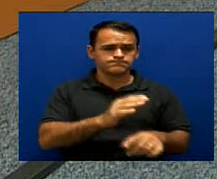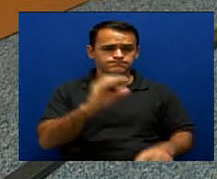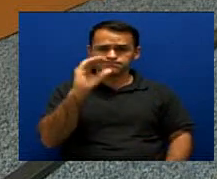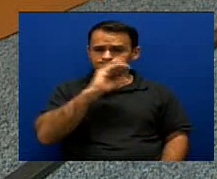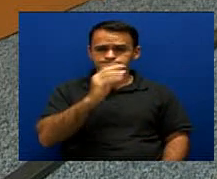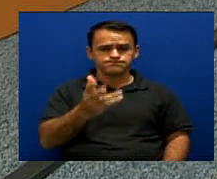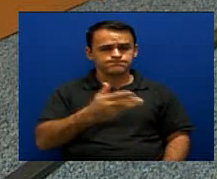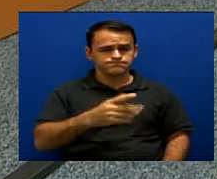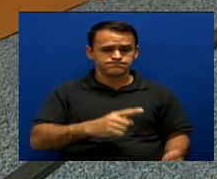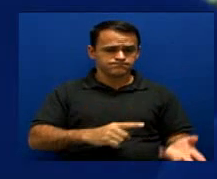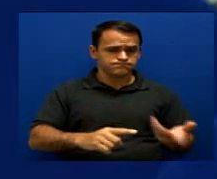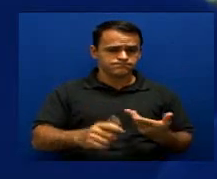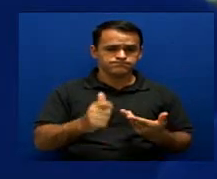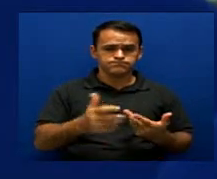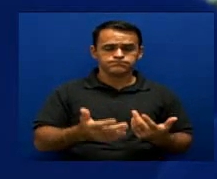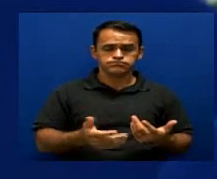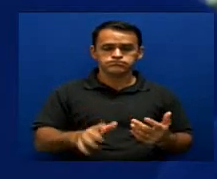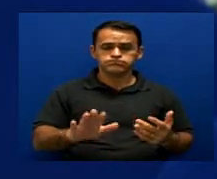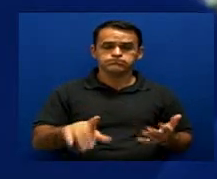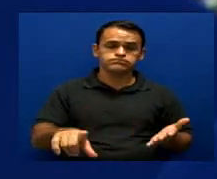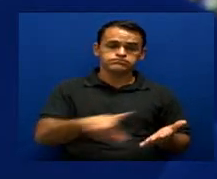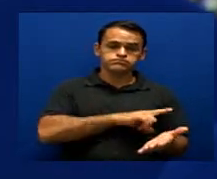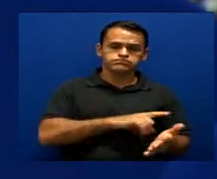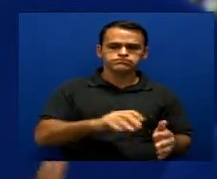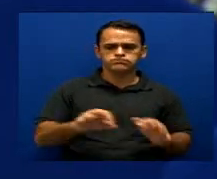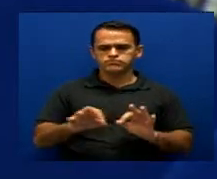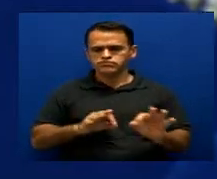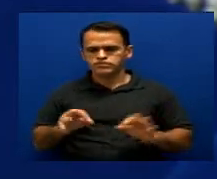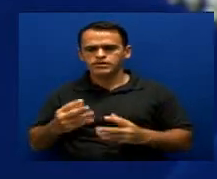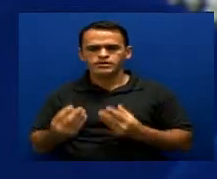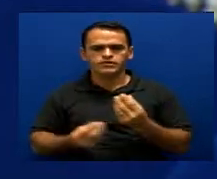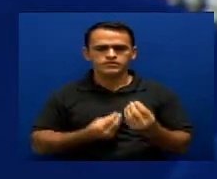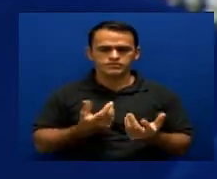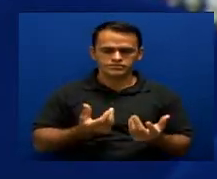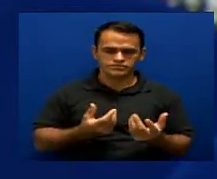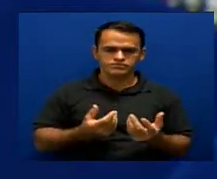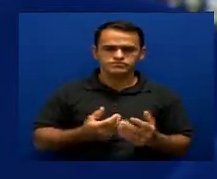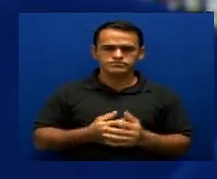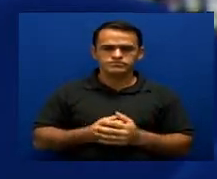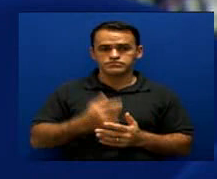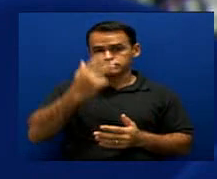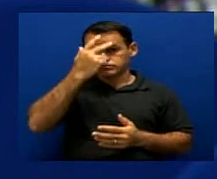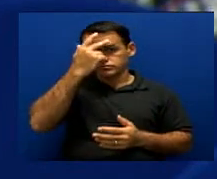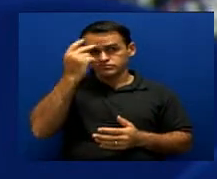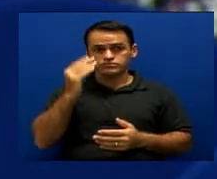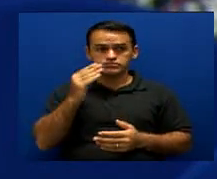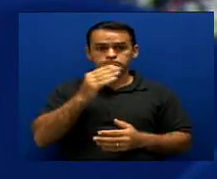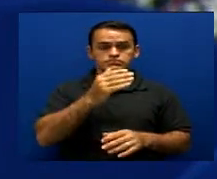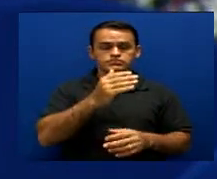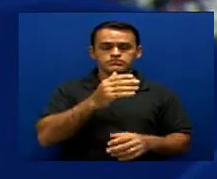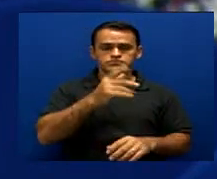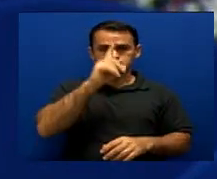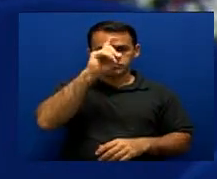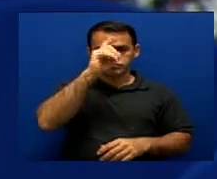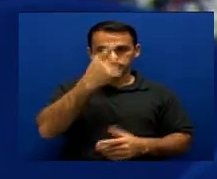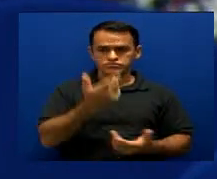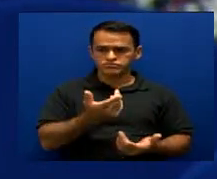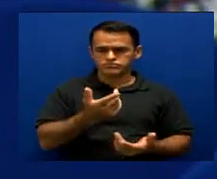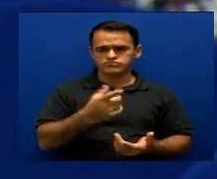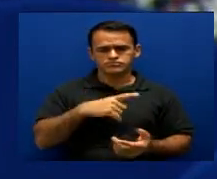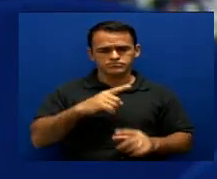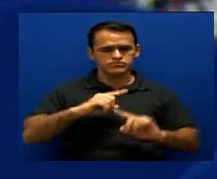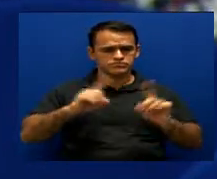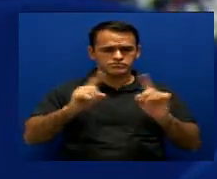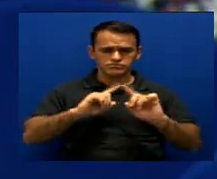rápido mas o que a gente pode fazer antes disso antes da pessoa chegar naquele local a especialidade é uma crítica